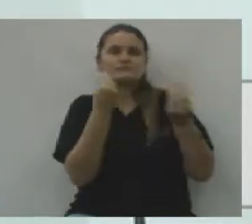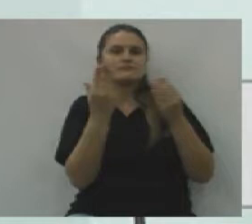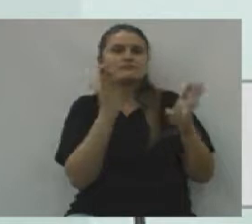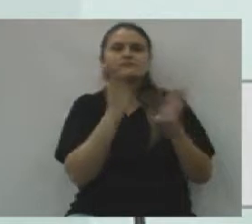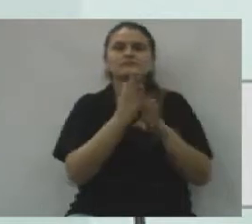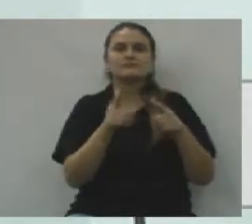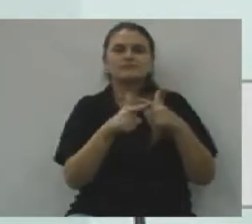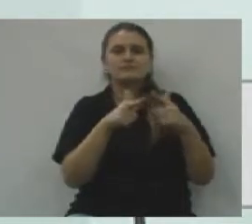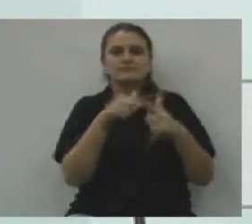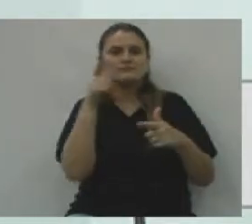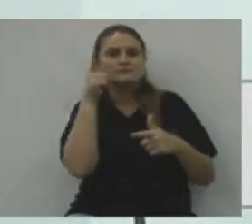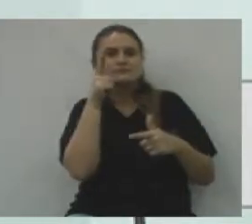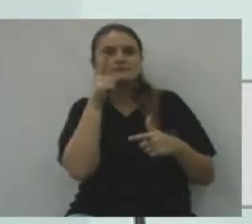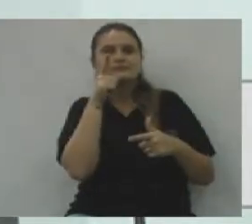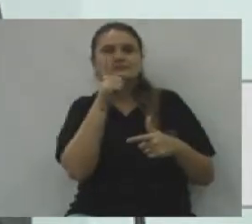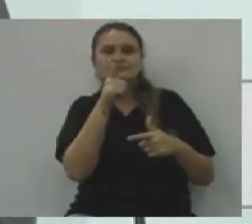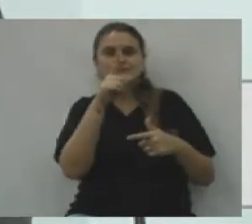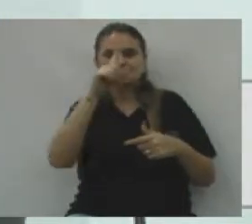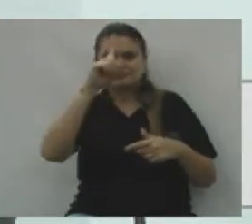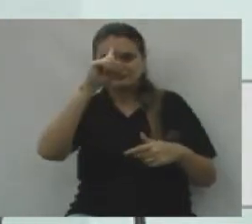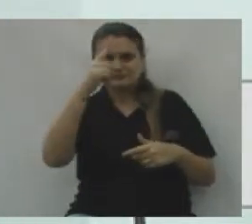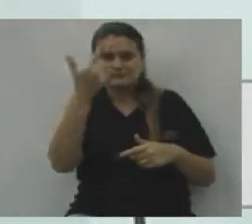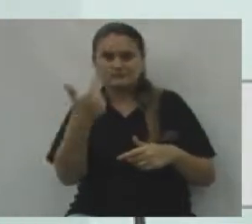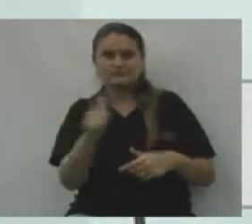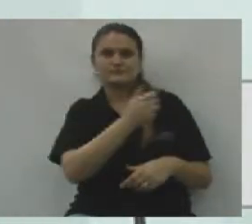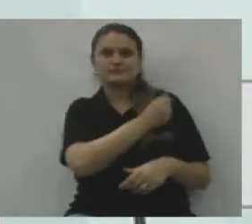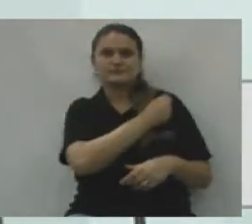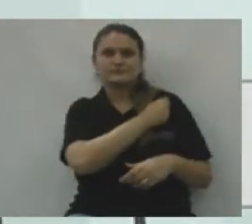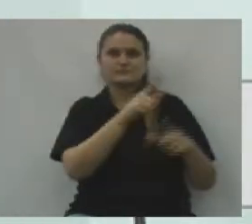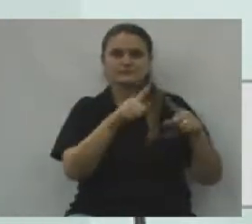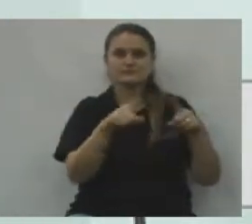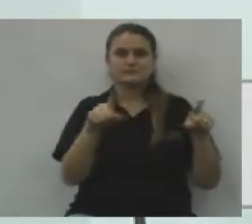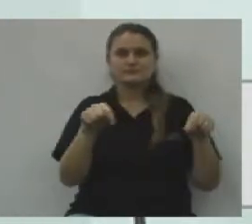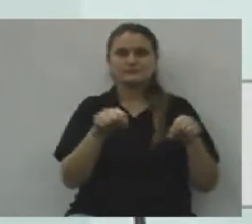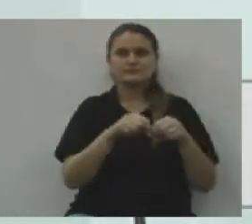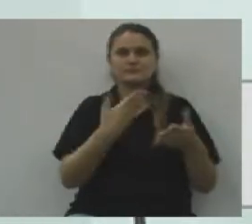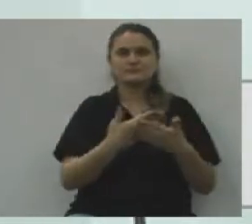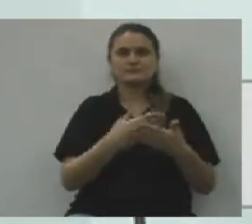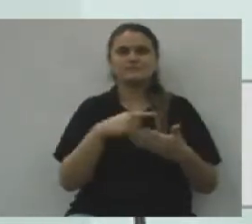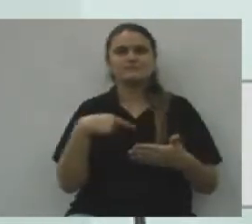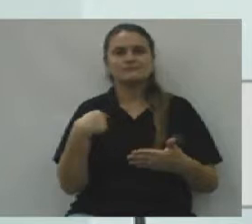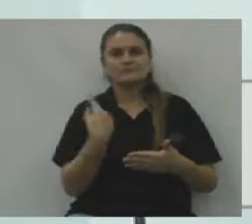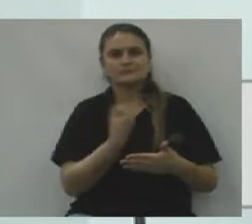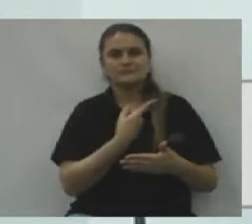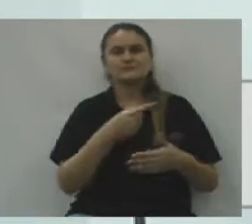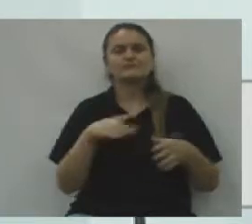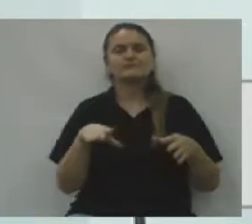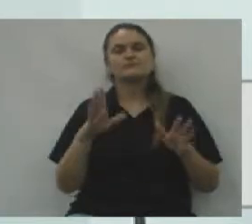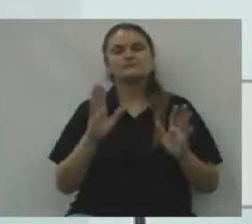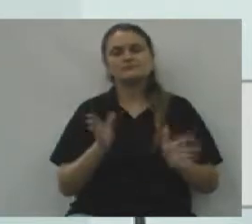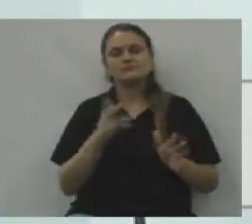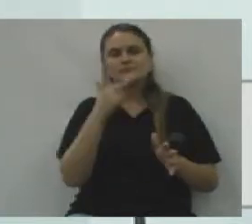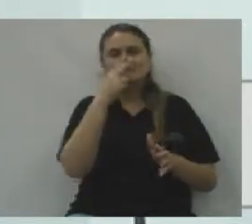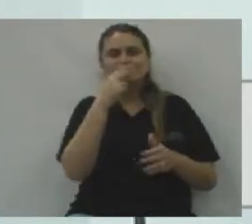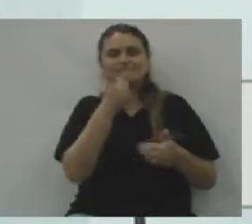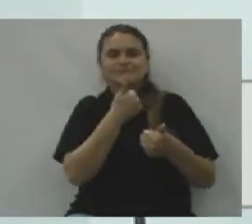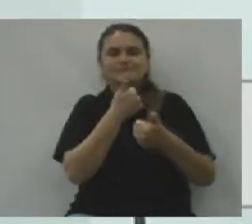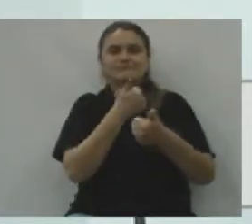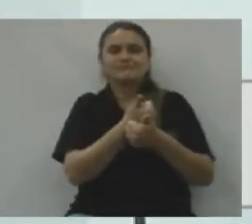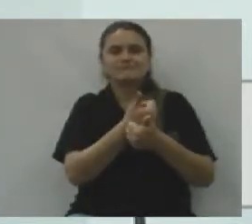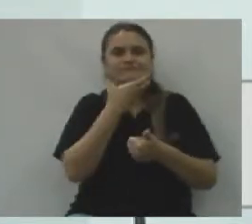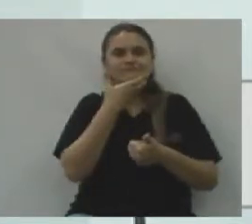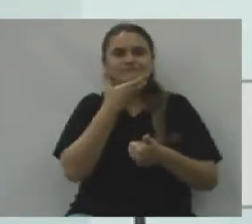e conseguir, especialmente, o reencaminhamento do aluno de volta para a sala de aula, nós já estávamos aí no fim do ano letivo e, na melhor das